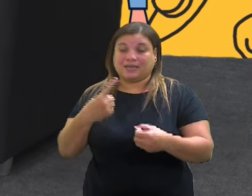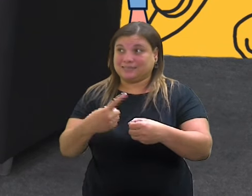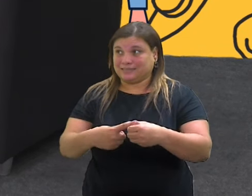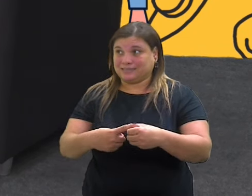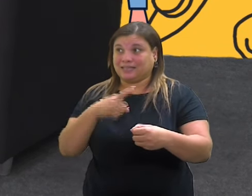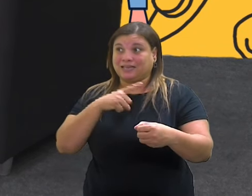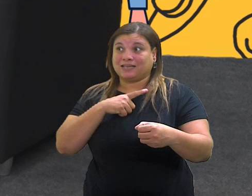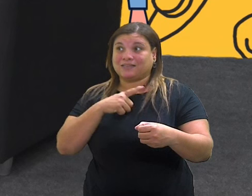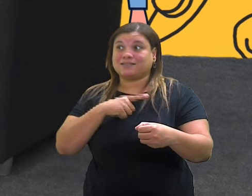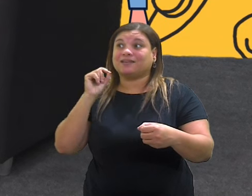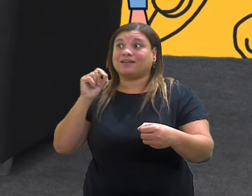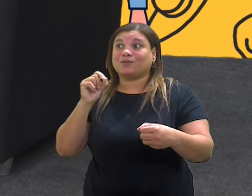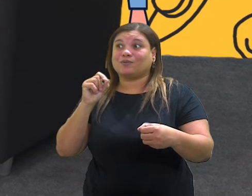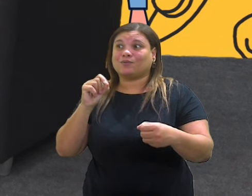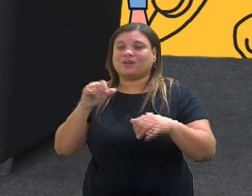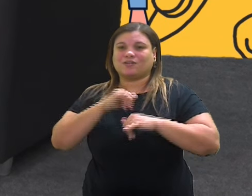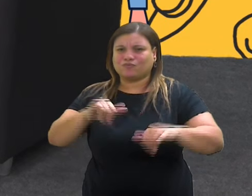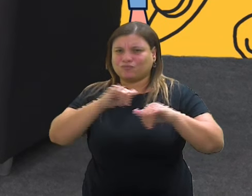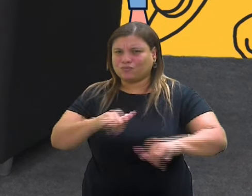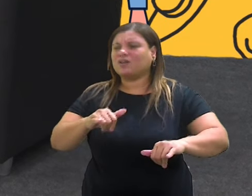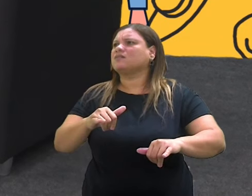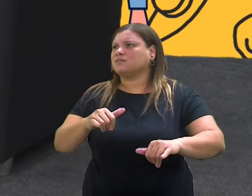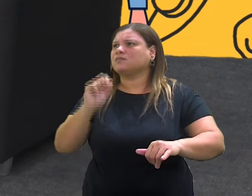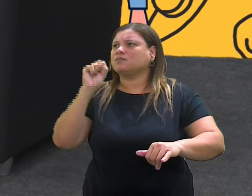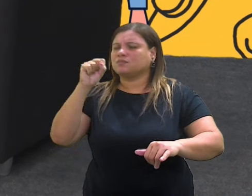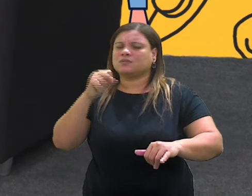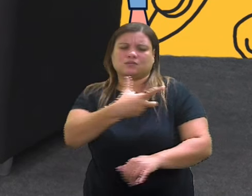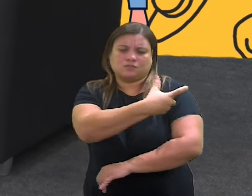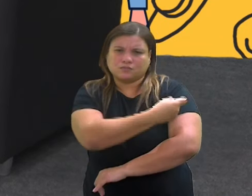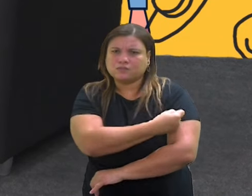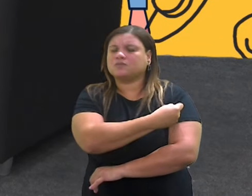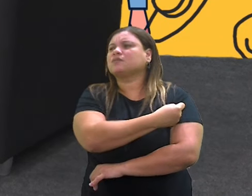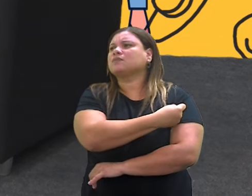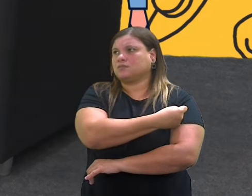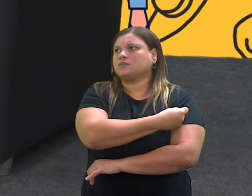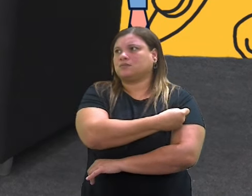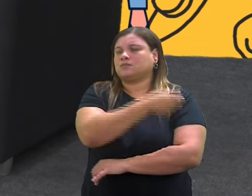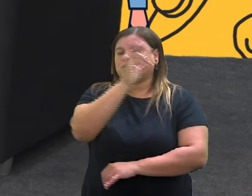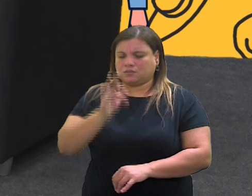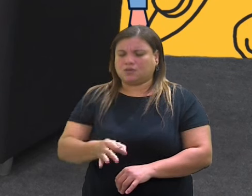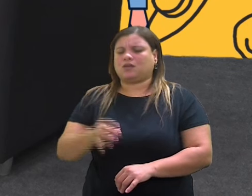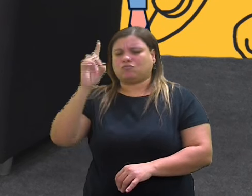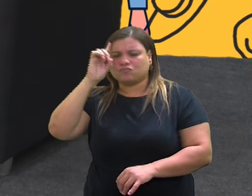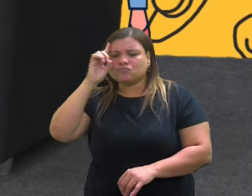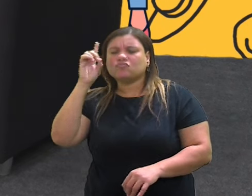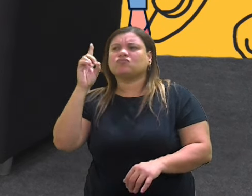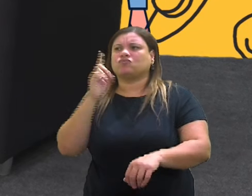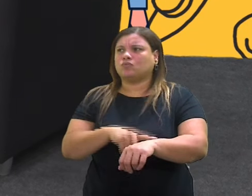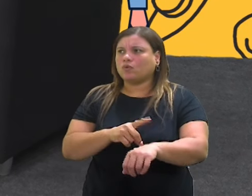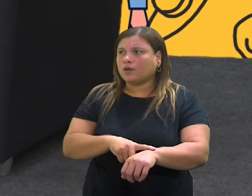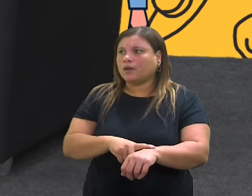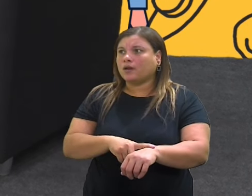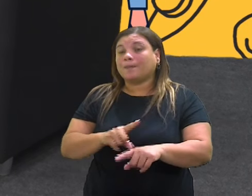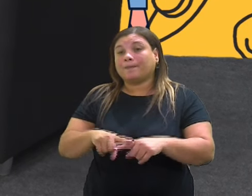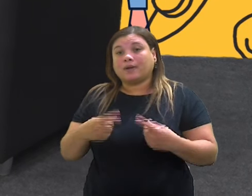vacina antirrábica, né, que a gente faz anualmente, e de fazer o teste de leishmaniose. Fora isso, todas as outras responsabilidades